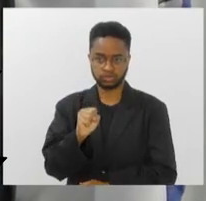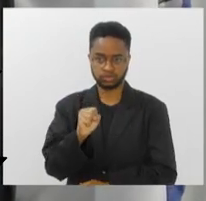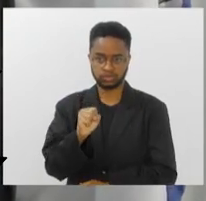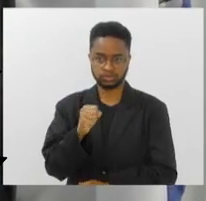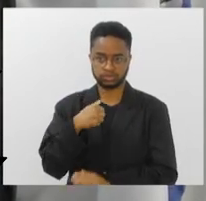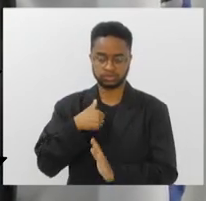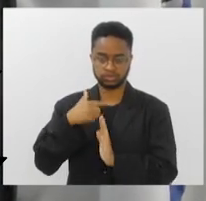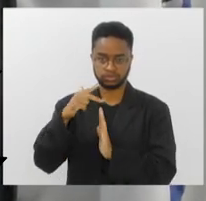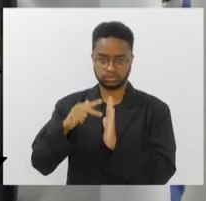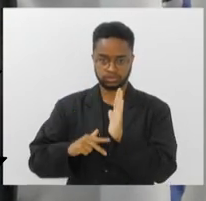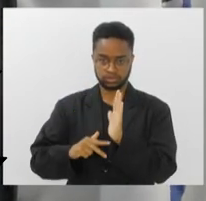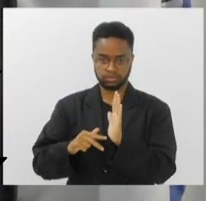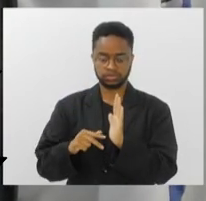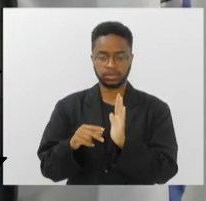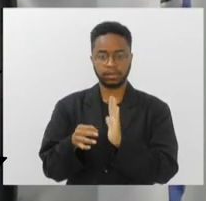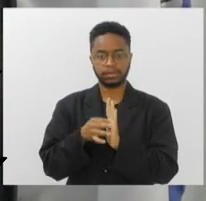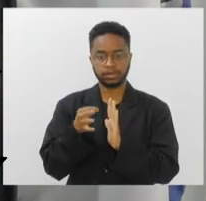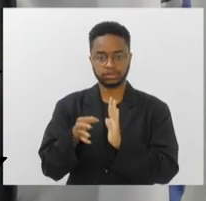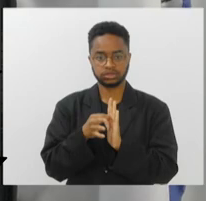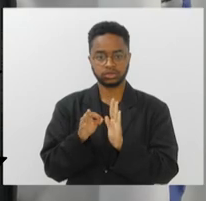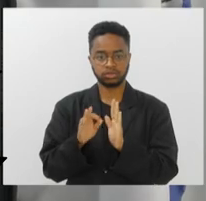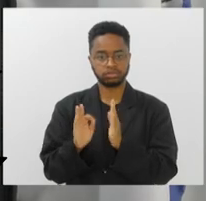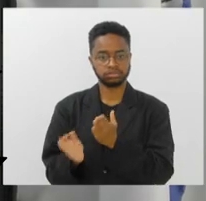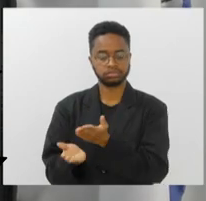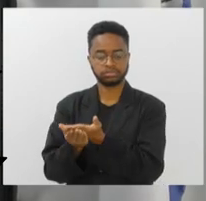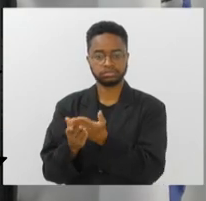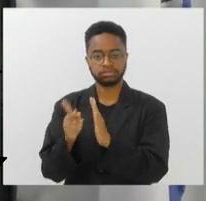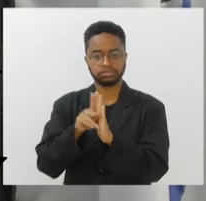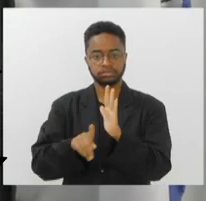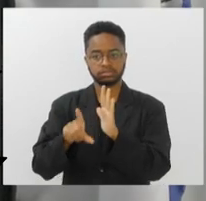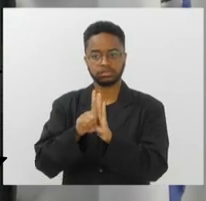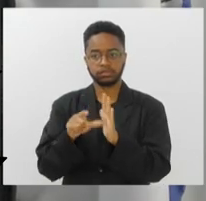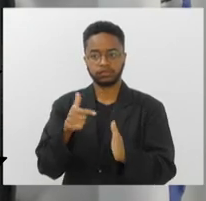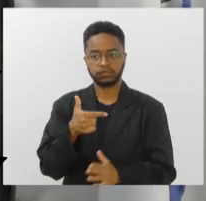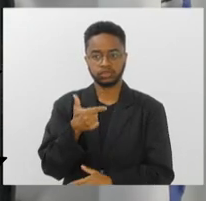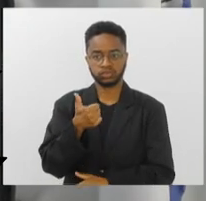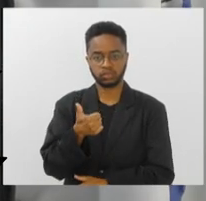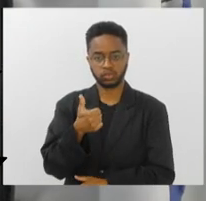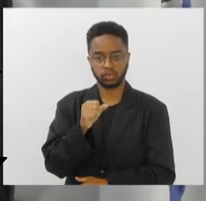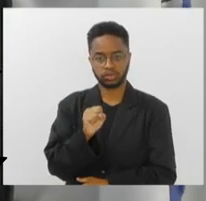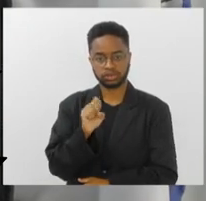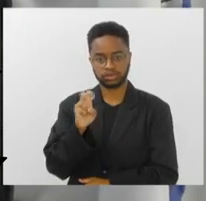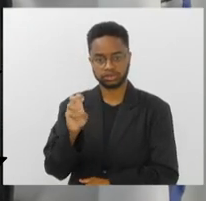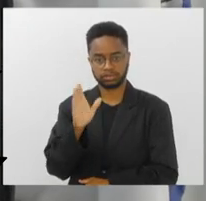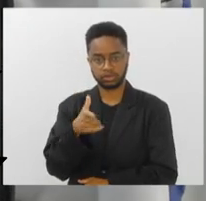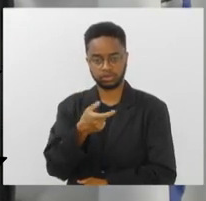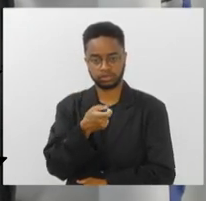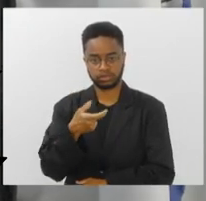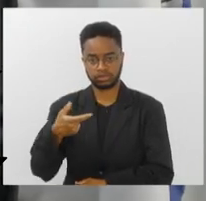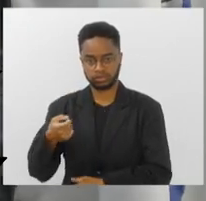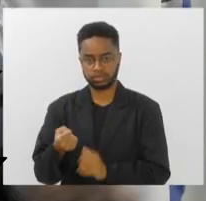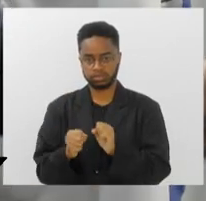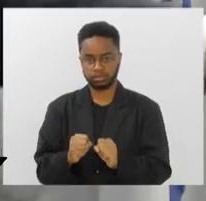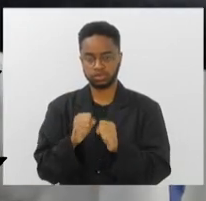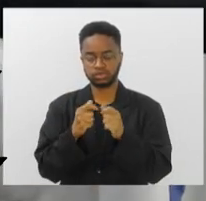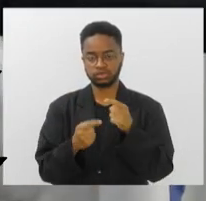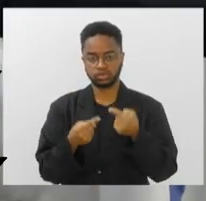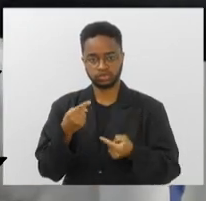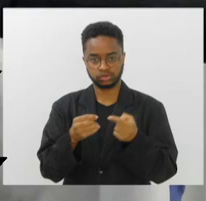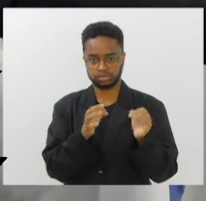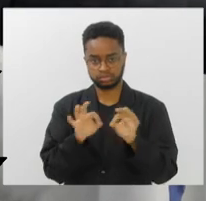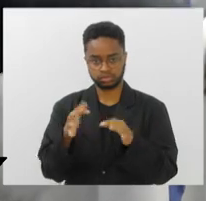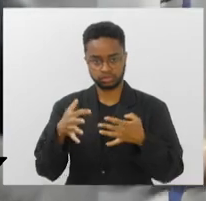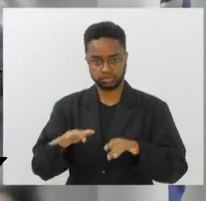ler. Parecer é pela anexação ao projeto de lei 2835 de 2020. Em discussão. Não havendo quem queira